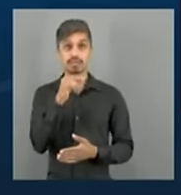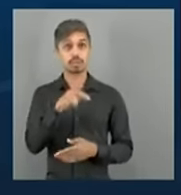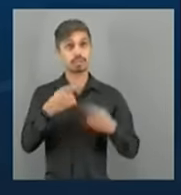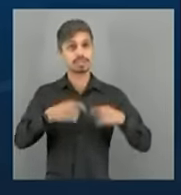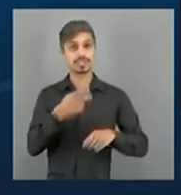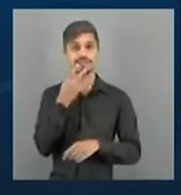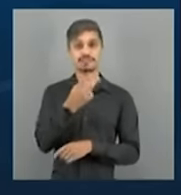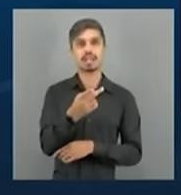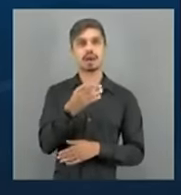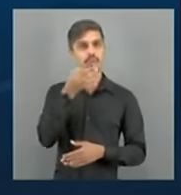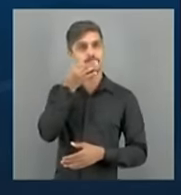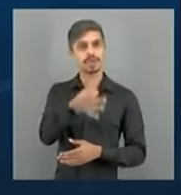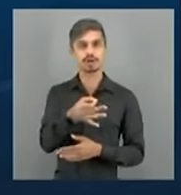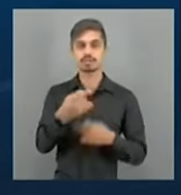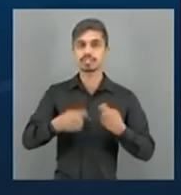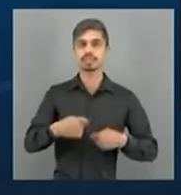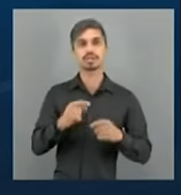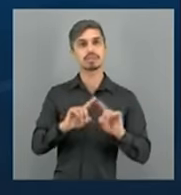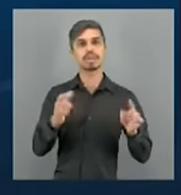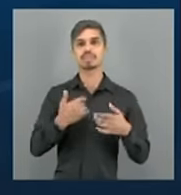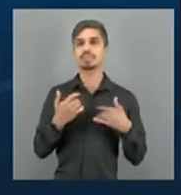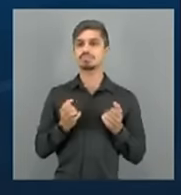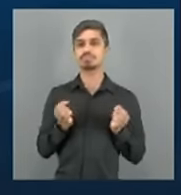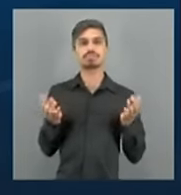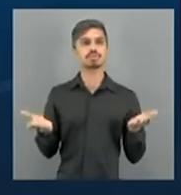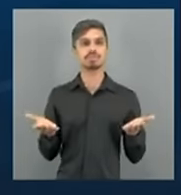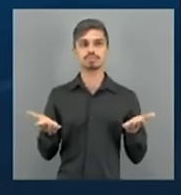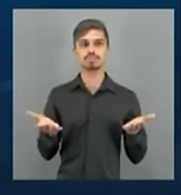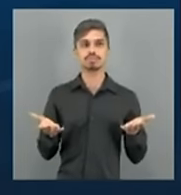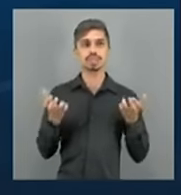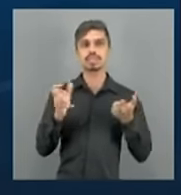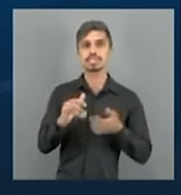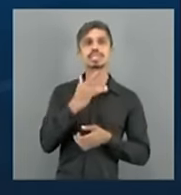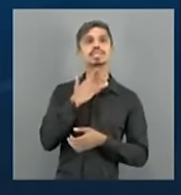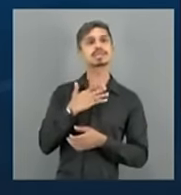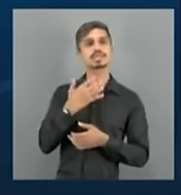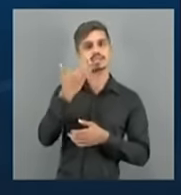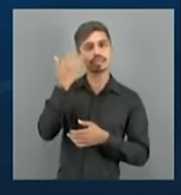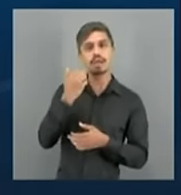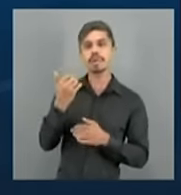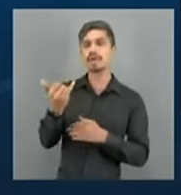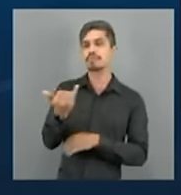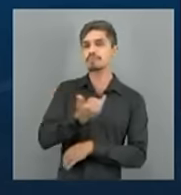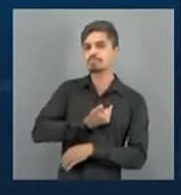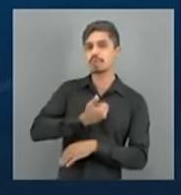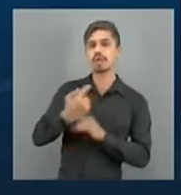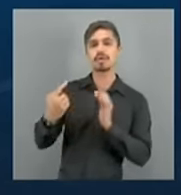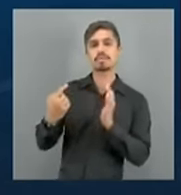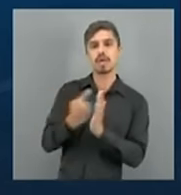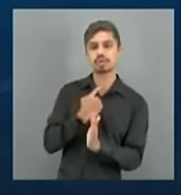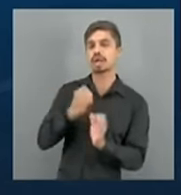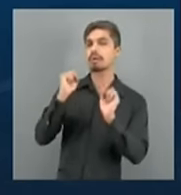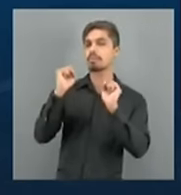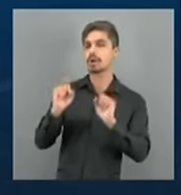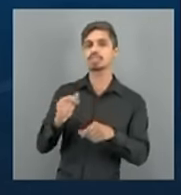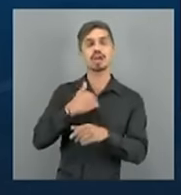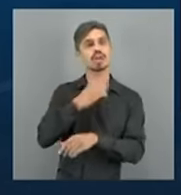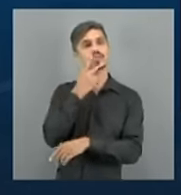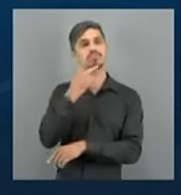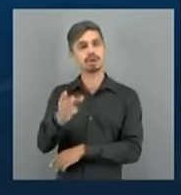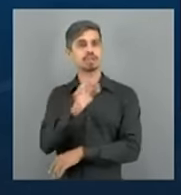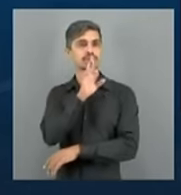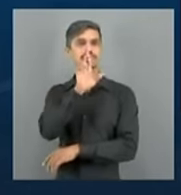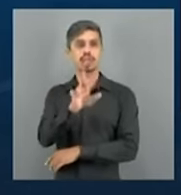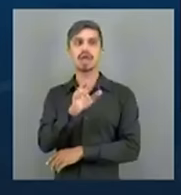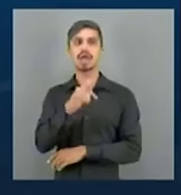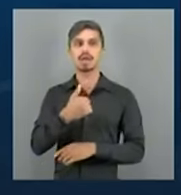alguma coisa. Mas, enfim, eu tô à disposição aqui. Se vocês quiserem saber mais, quiser me perguntar, eu vou falar para vocês o que é. Não tô aqui,